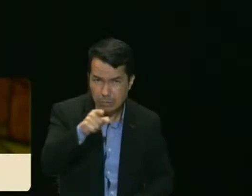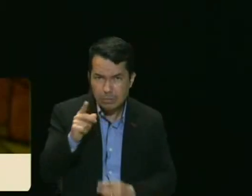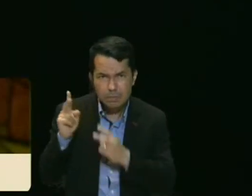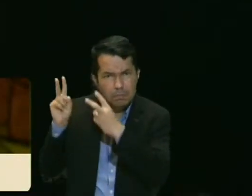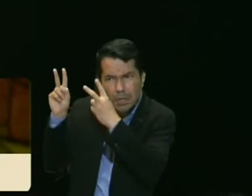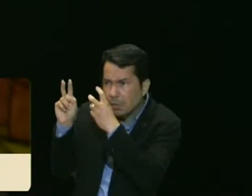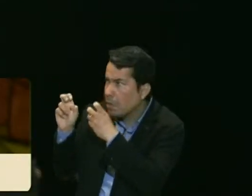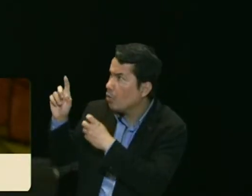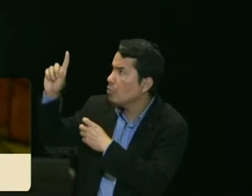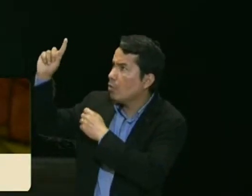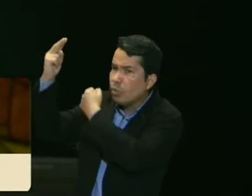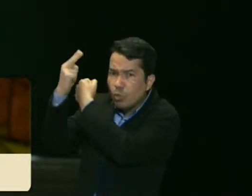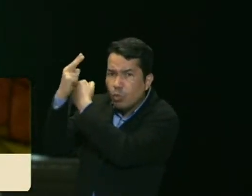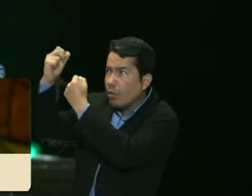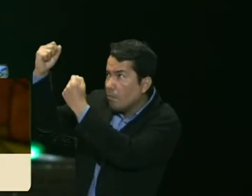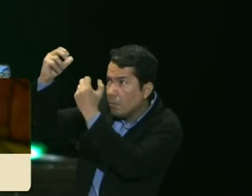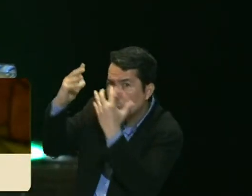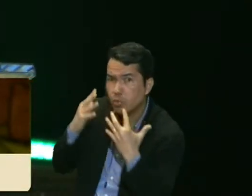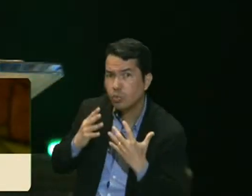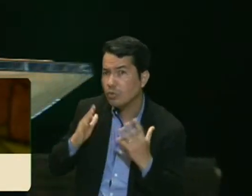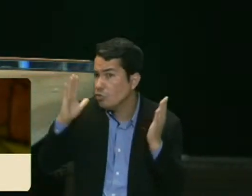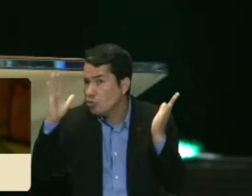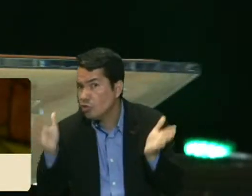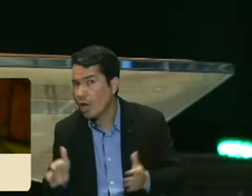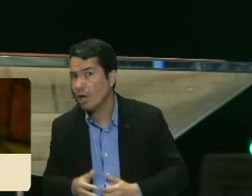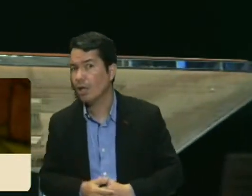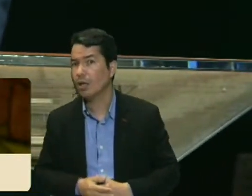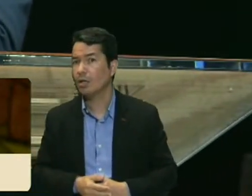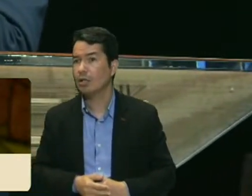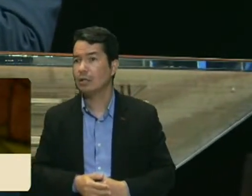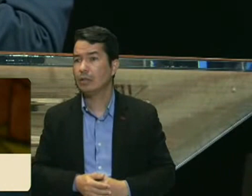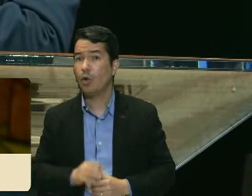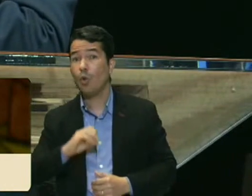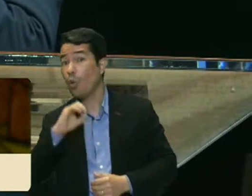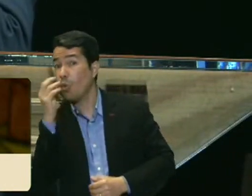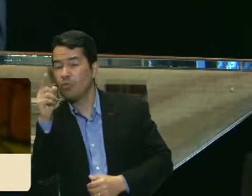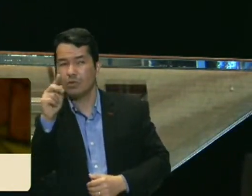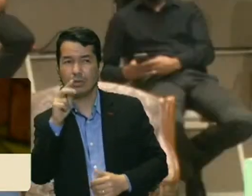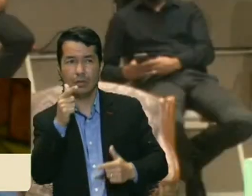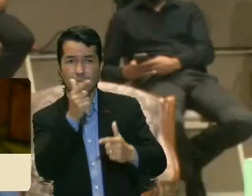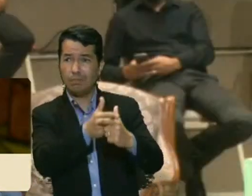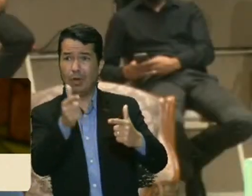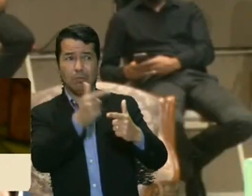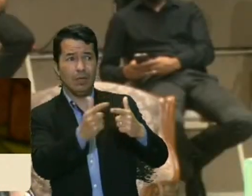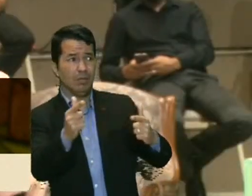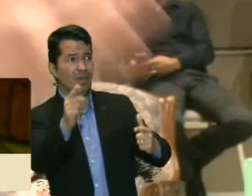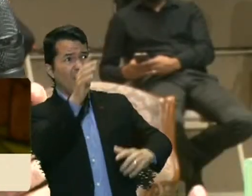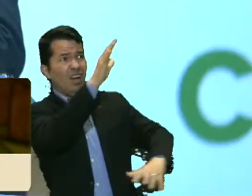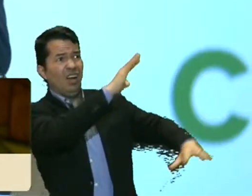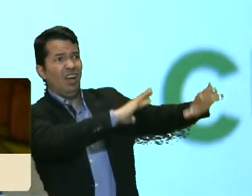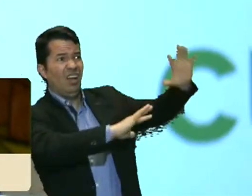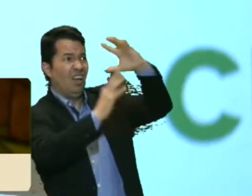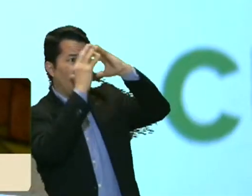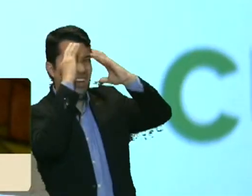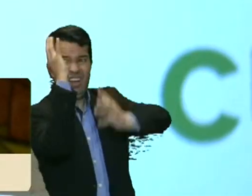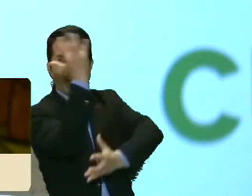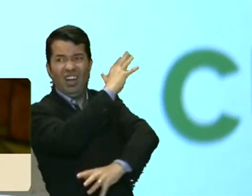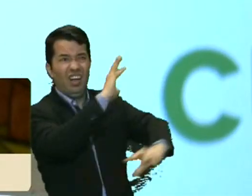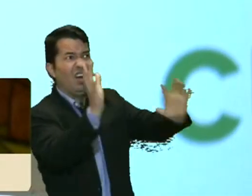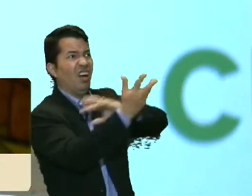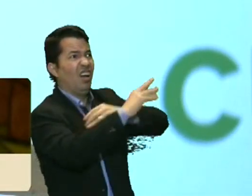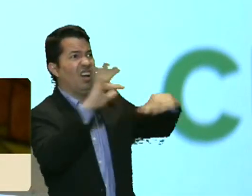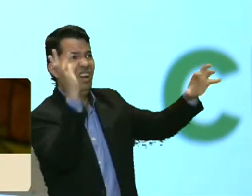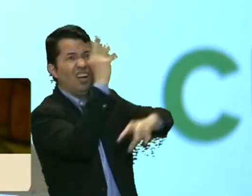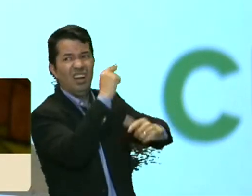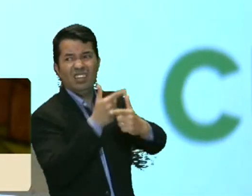Você consegue olhar para tudo isso e, em vez de olhar só o caos, você dizer assim, eu ainda consigo